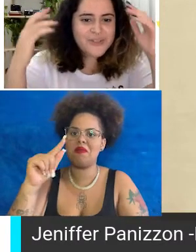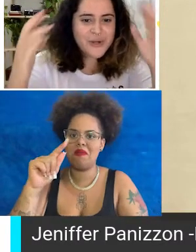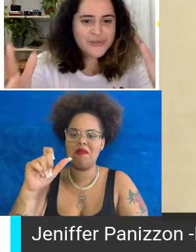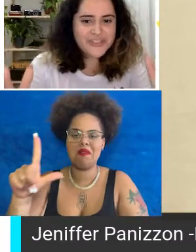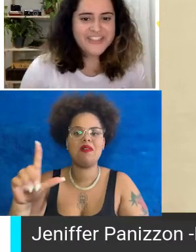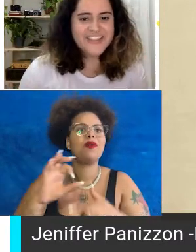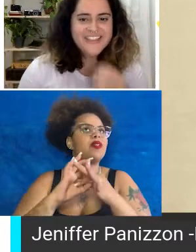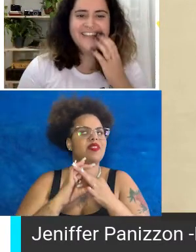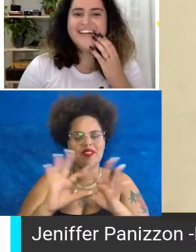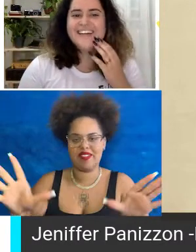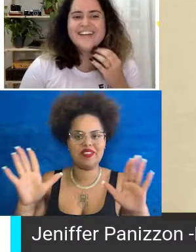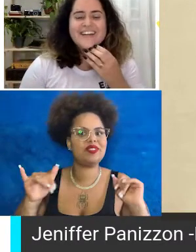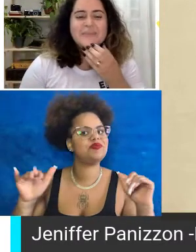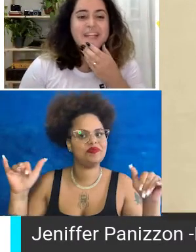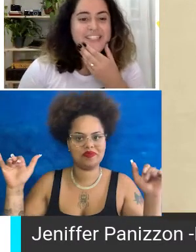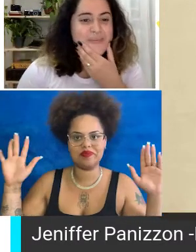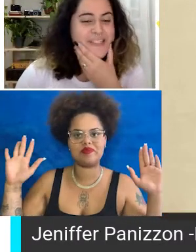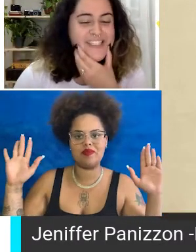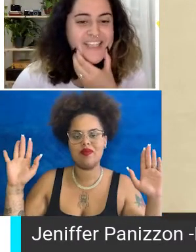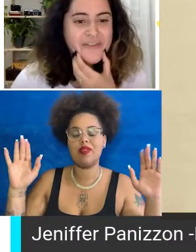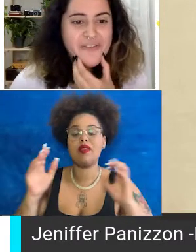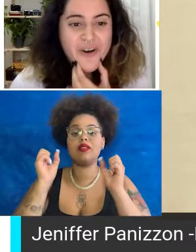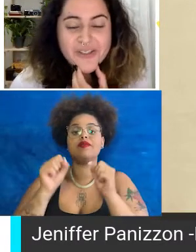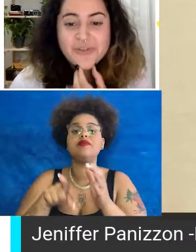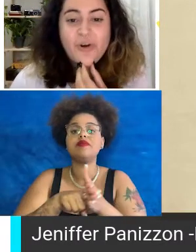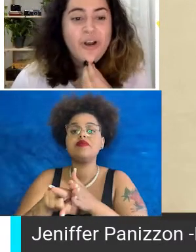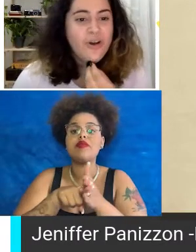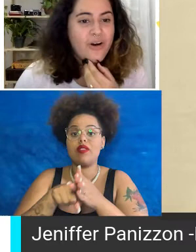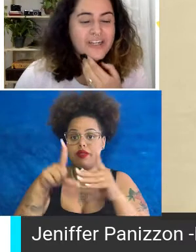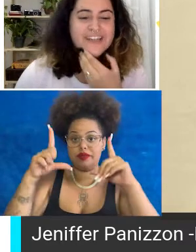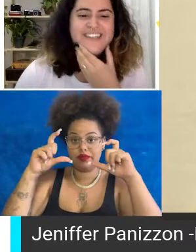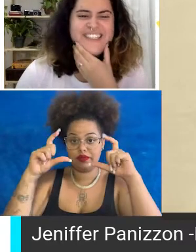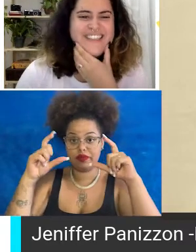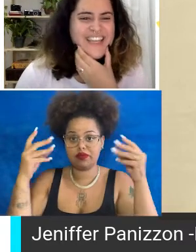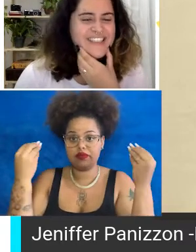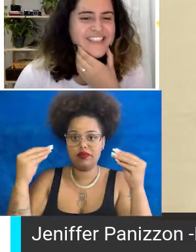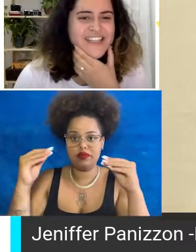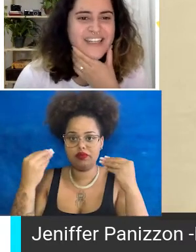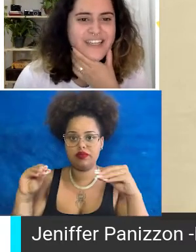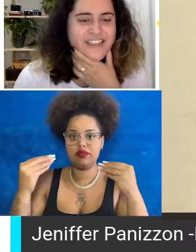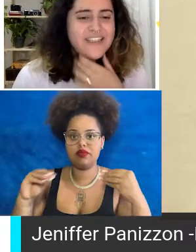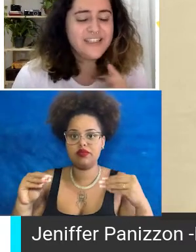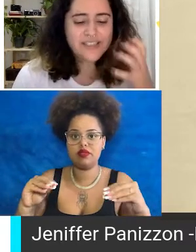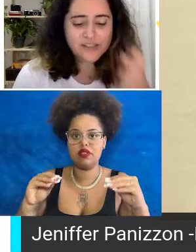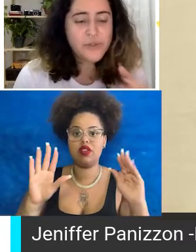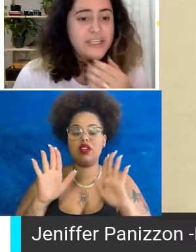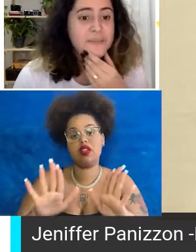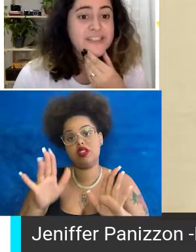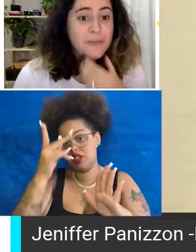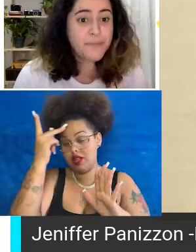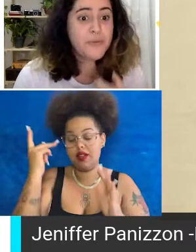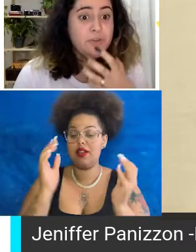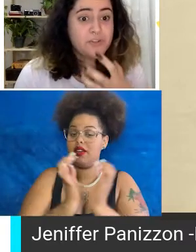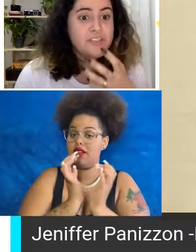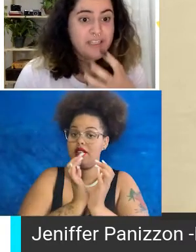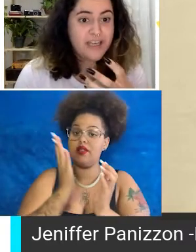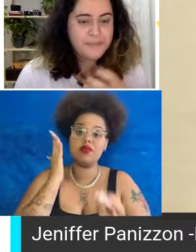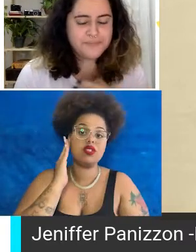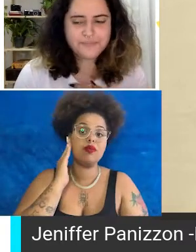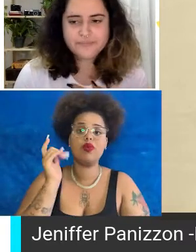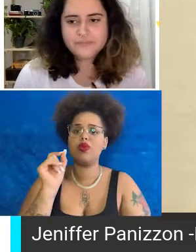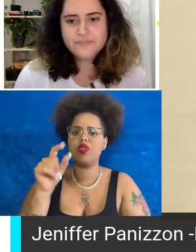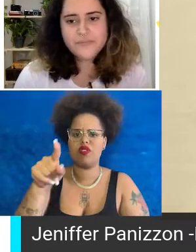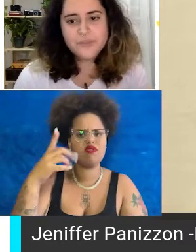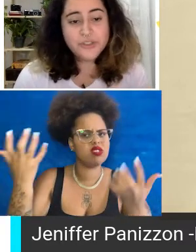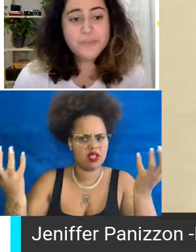livre, leve, solto, para a gente pesquisar foto, coloca e deixa essa galera, a sua equipe, saber o que você